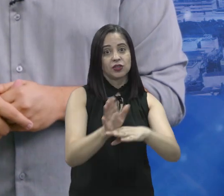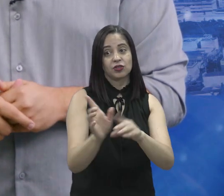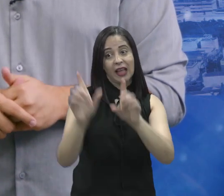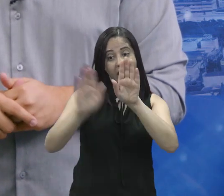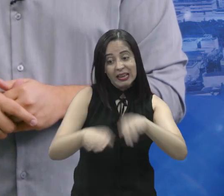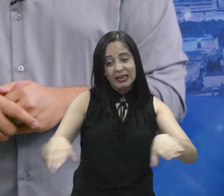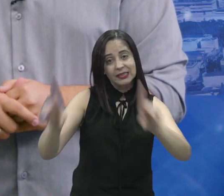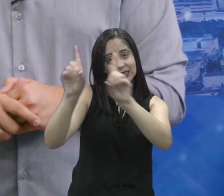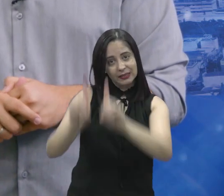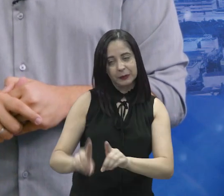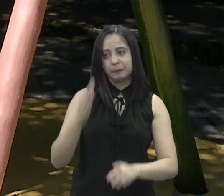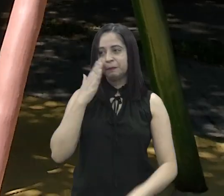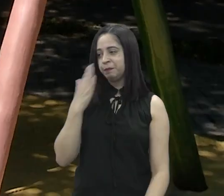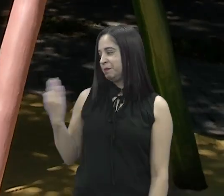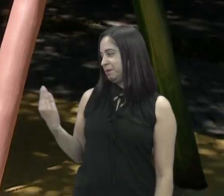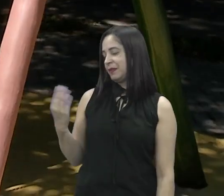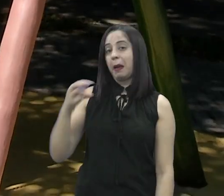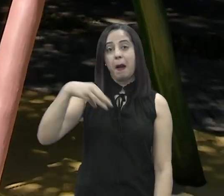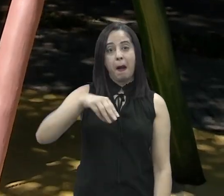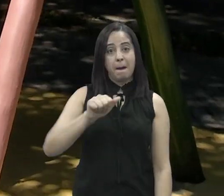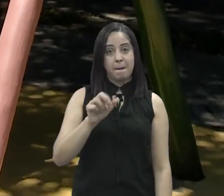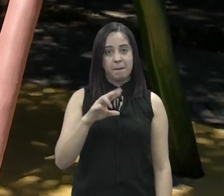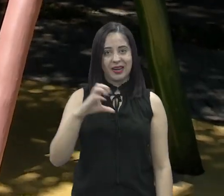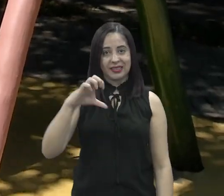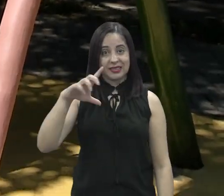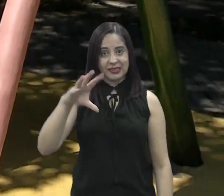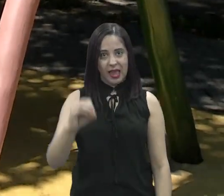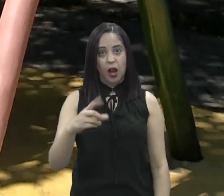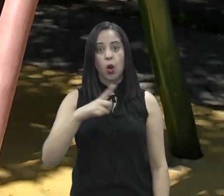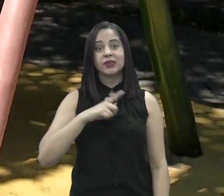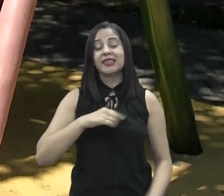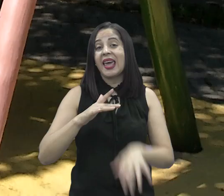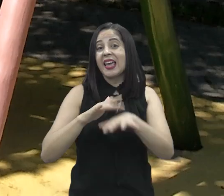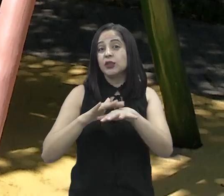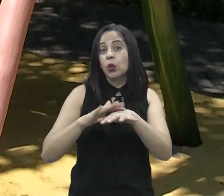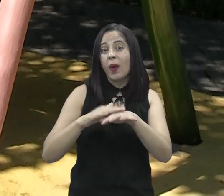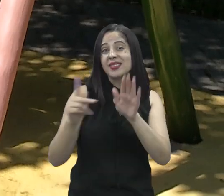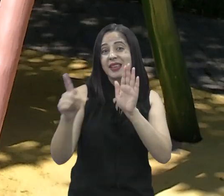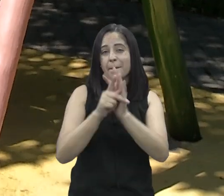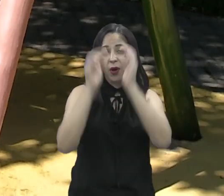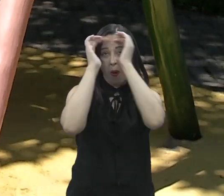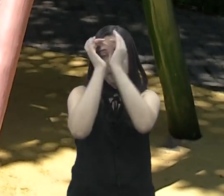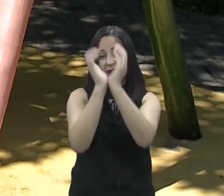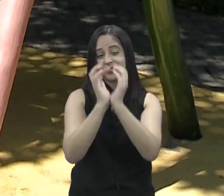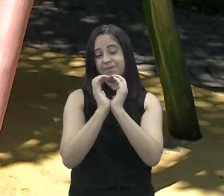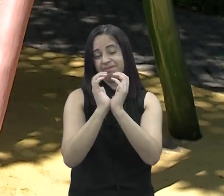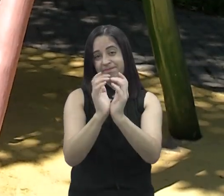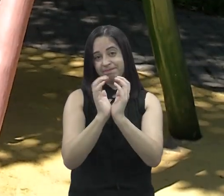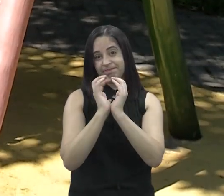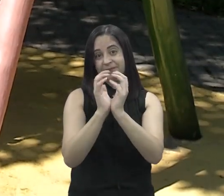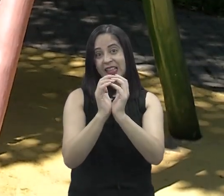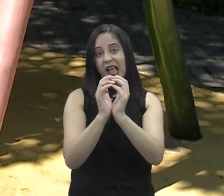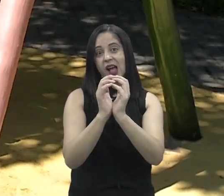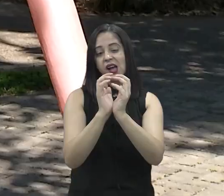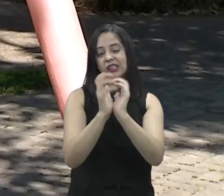algum tipo de deficiência. Marcelo, de 9 anos, vive com uma doença chamada encefalocele occipital, uma malformação